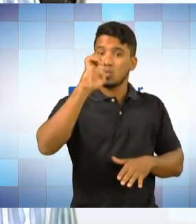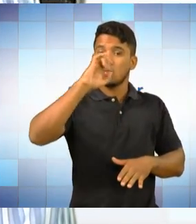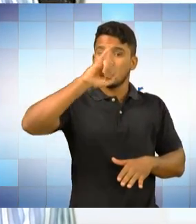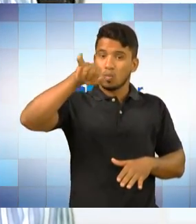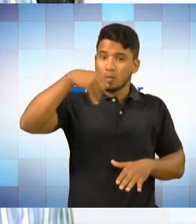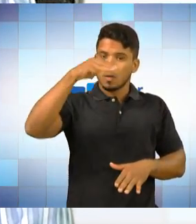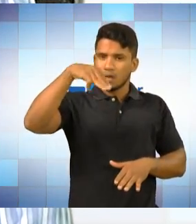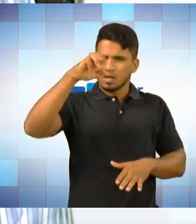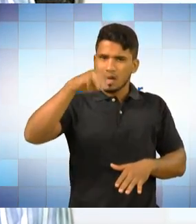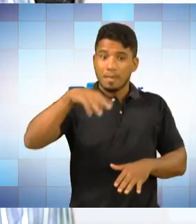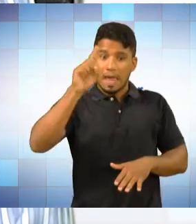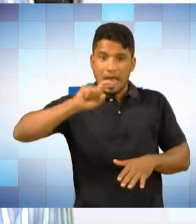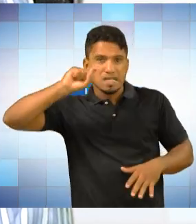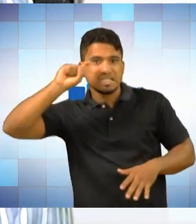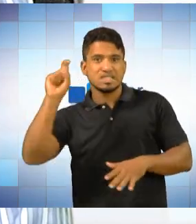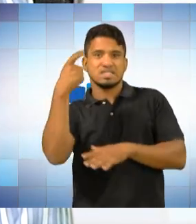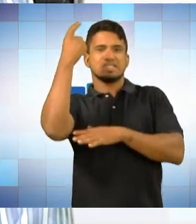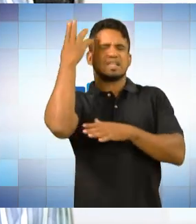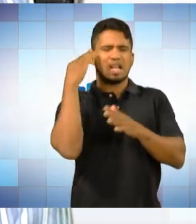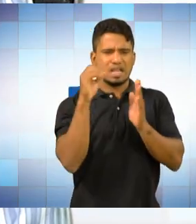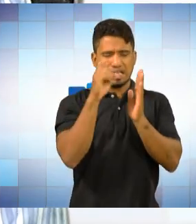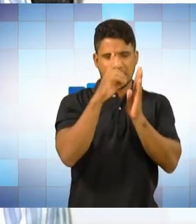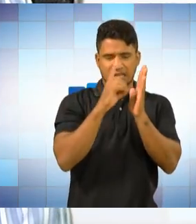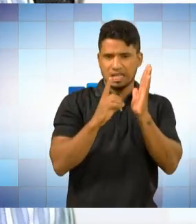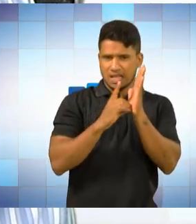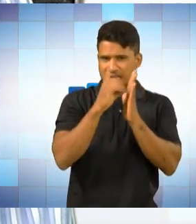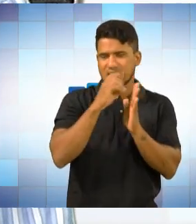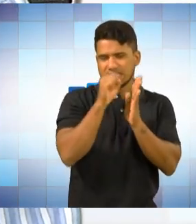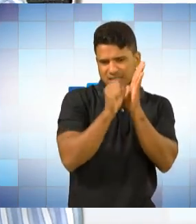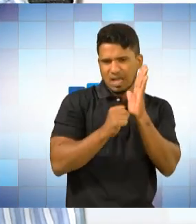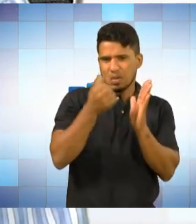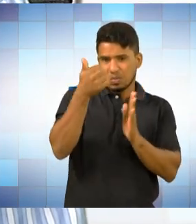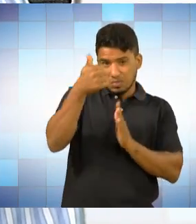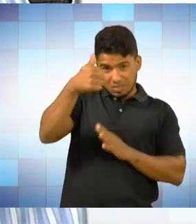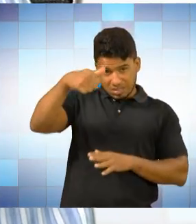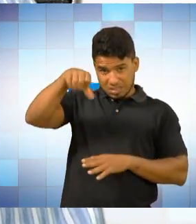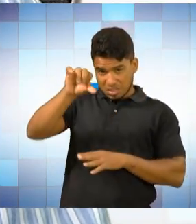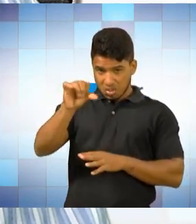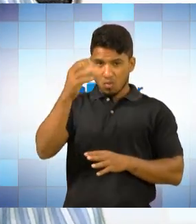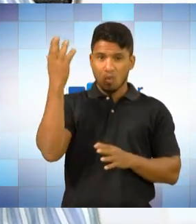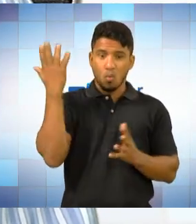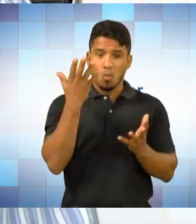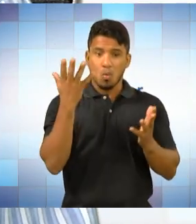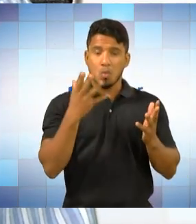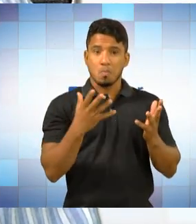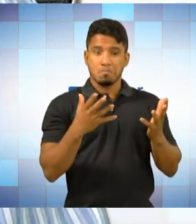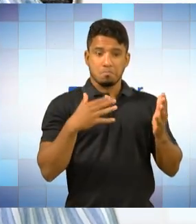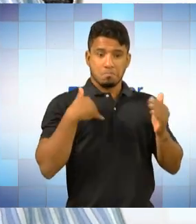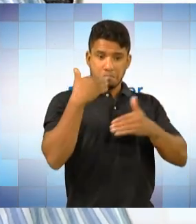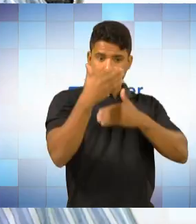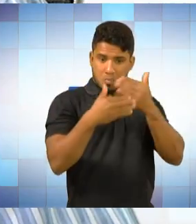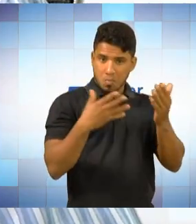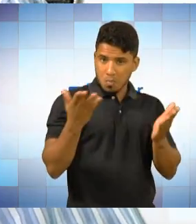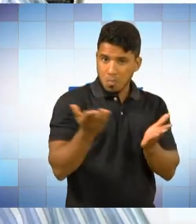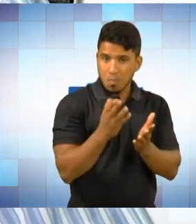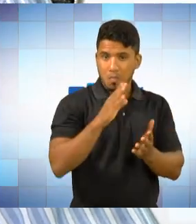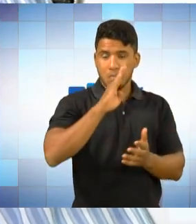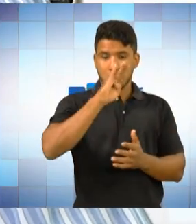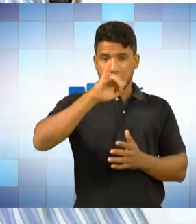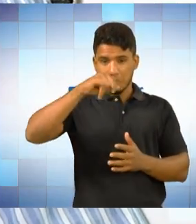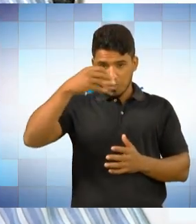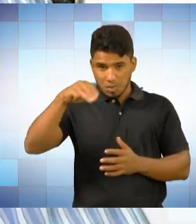é do século XIX, lá da década de 50 do século XIX, e com inspiração no Instituto Benjamin